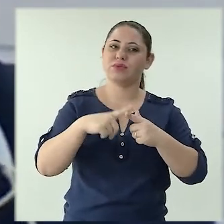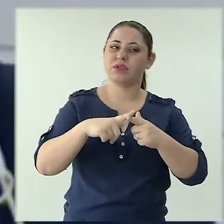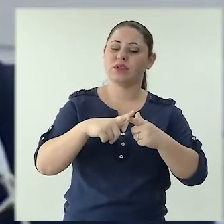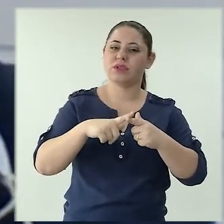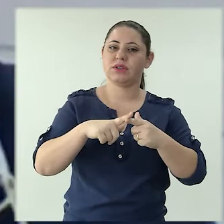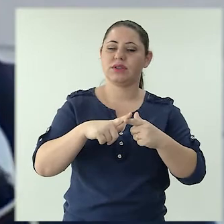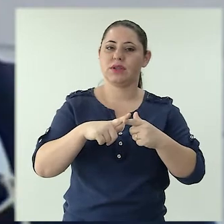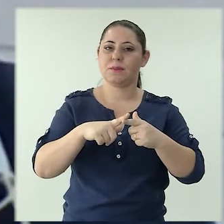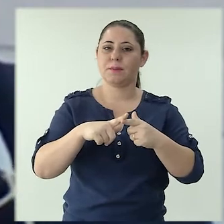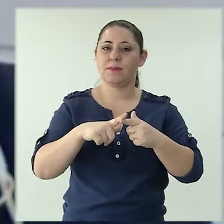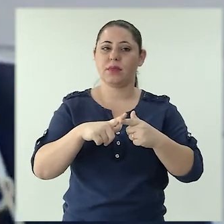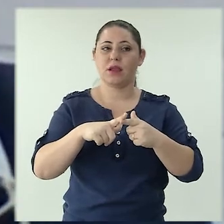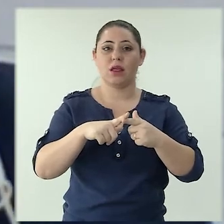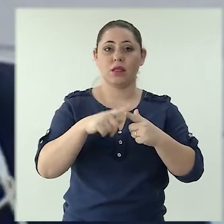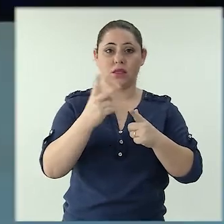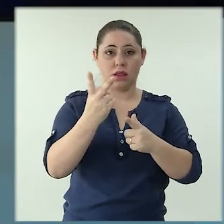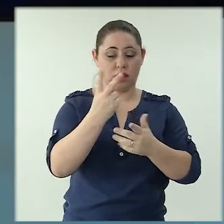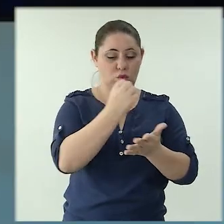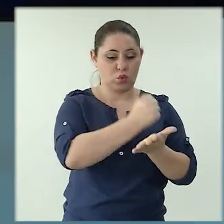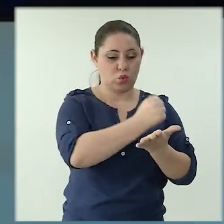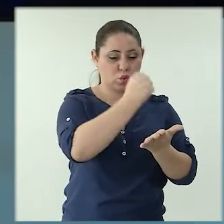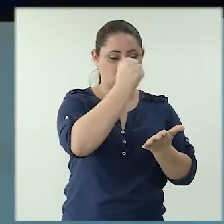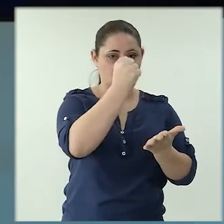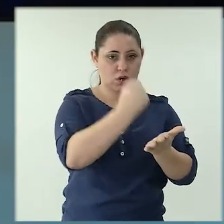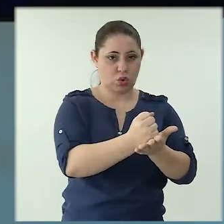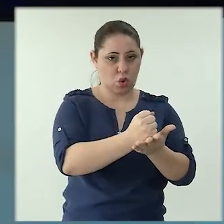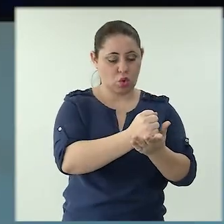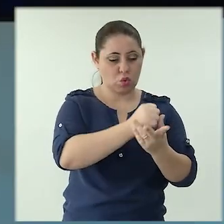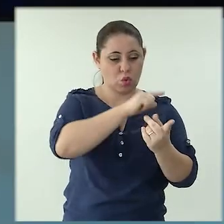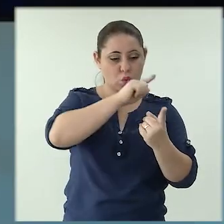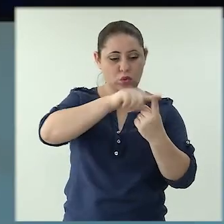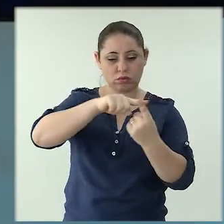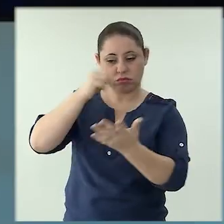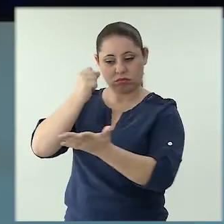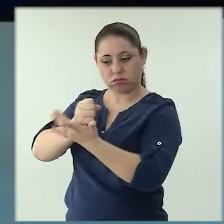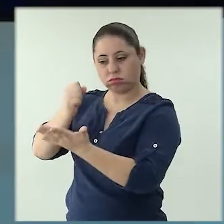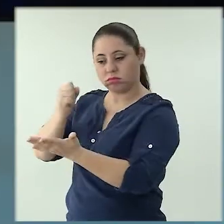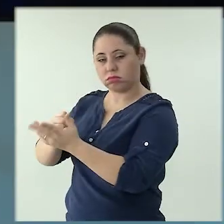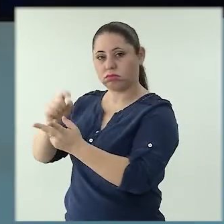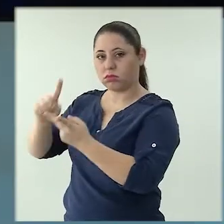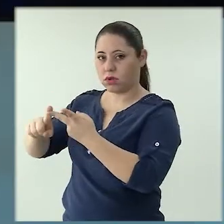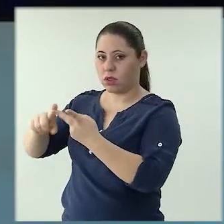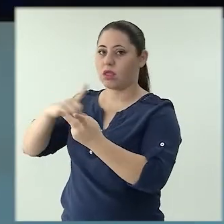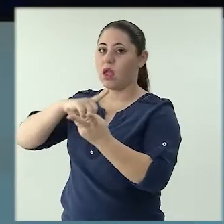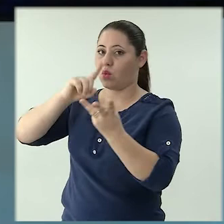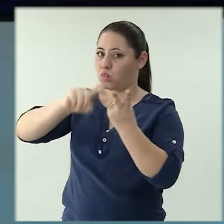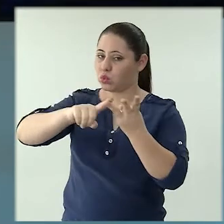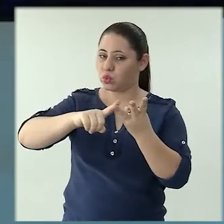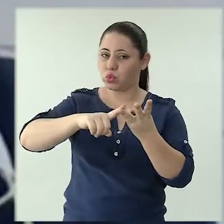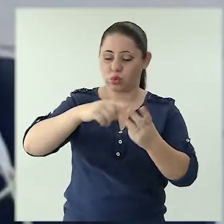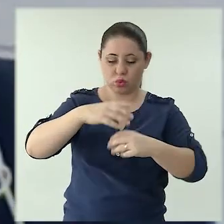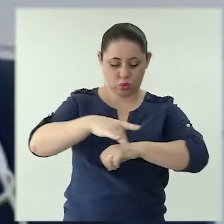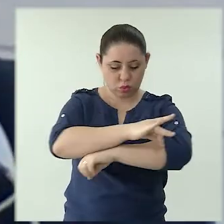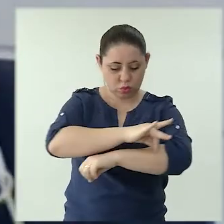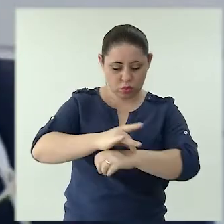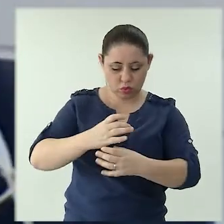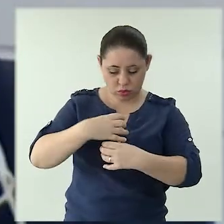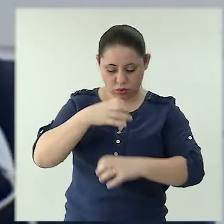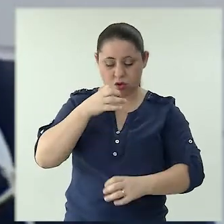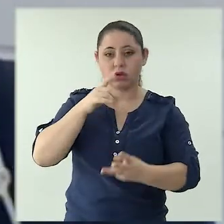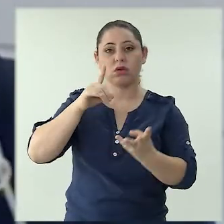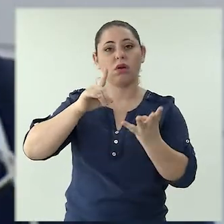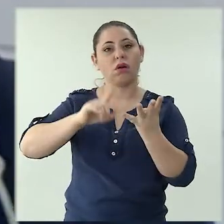tem um procedimento em 2 cartórios e também existe aí a figura do engenheiro e do advogado, que vão ter os